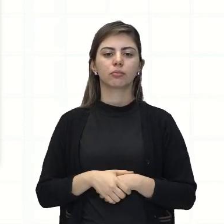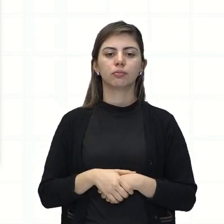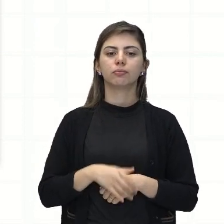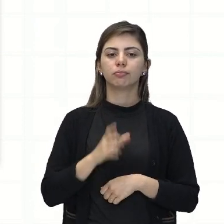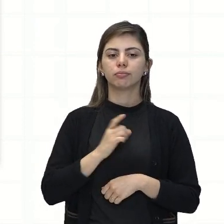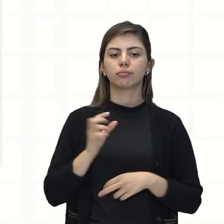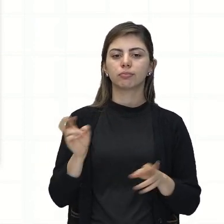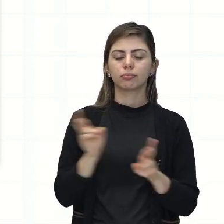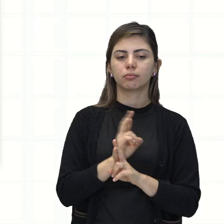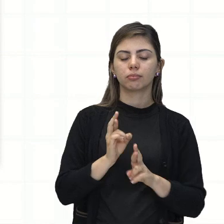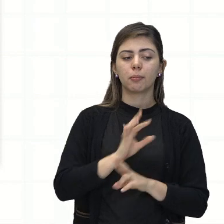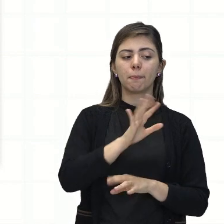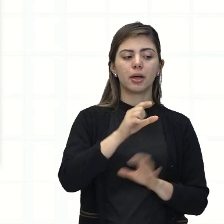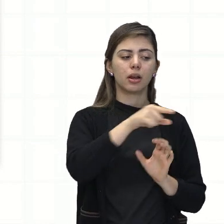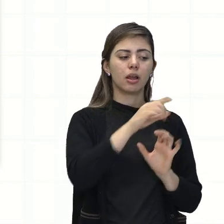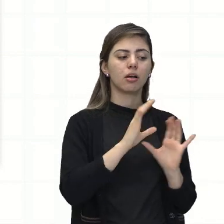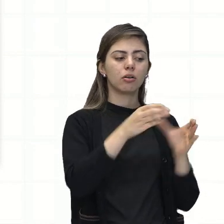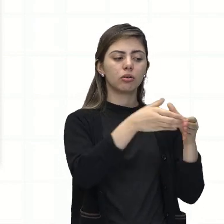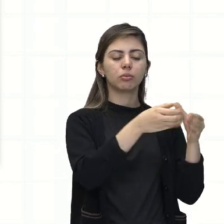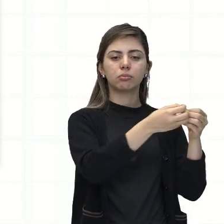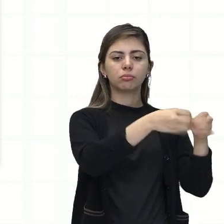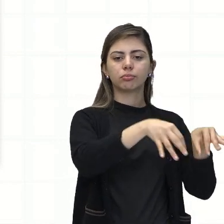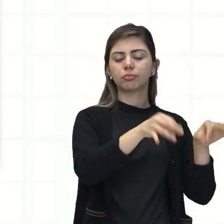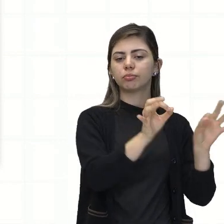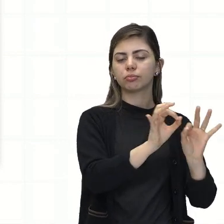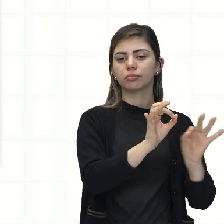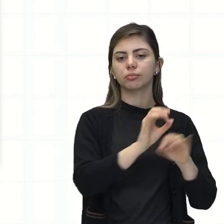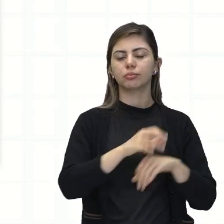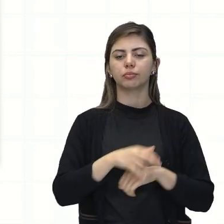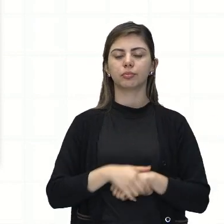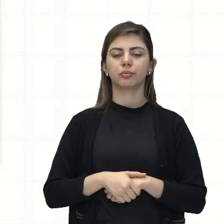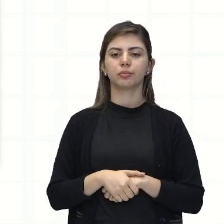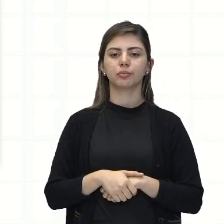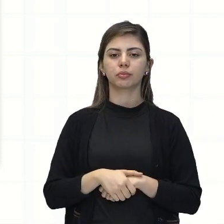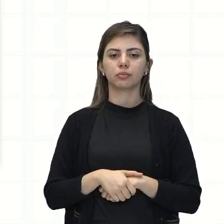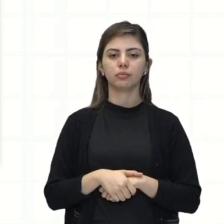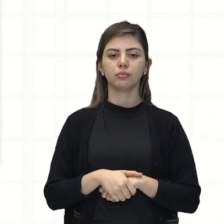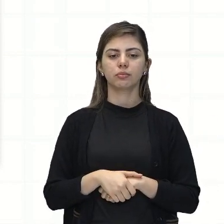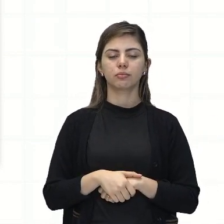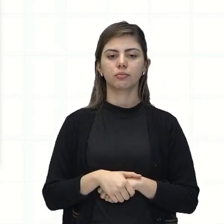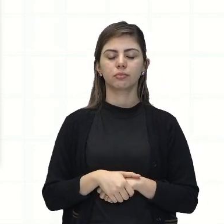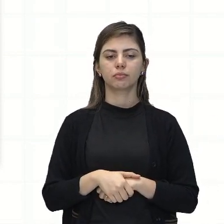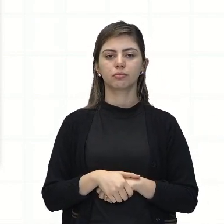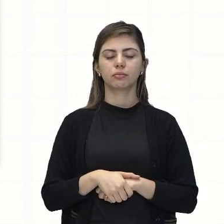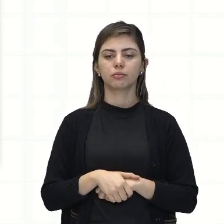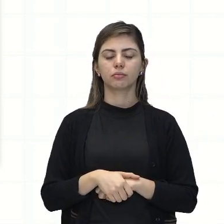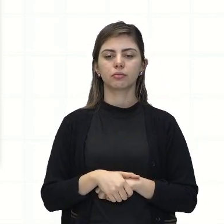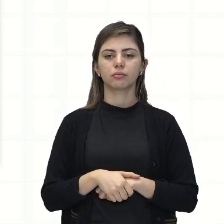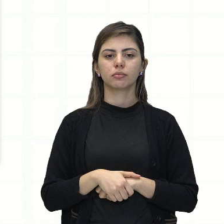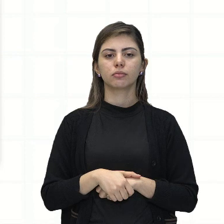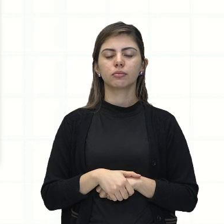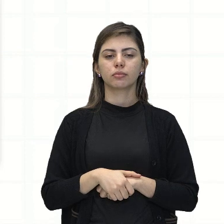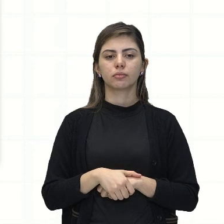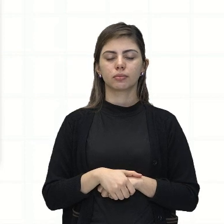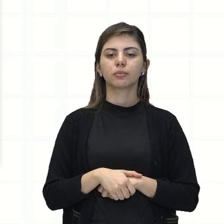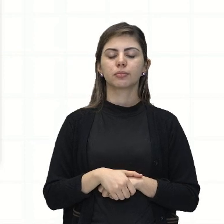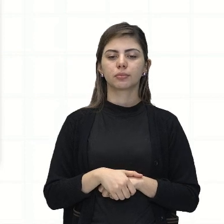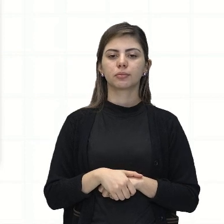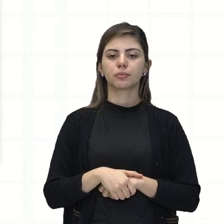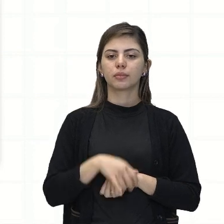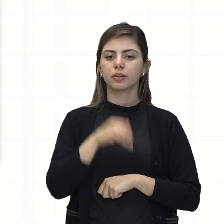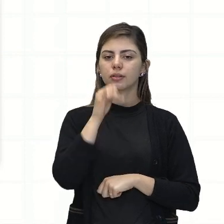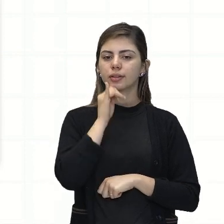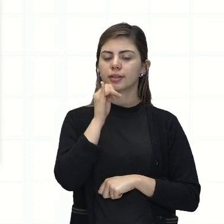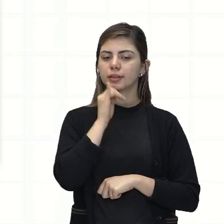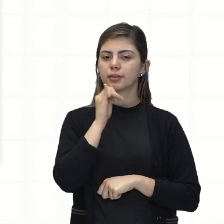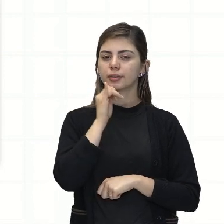essa interação, mas não causa prejuízo para o outro. Aí o exemplo que nós temos aí, né,